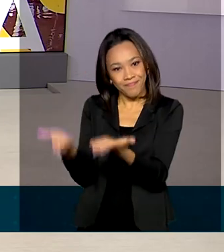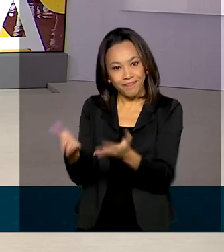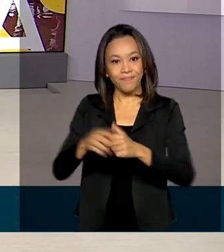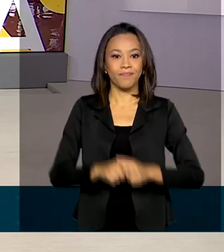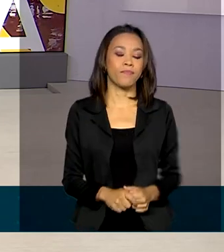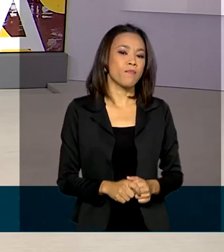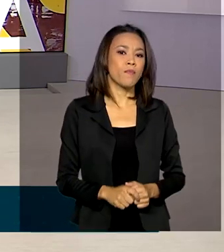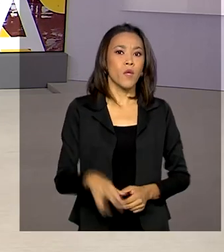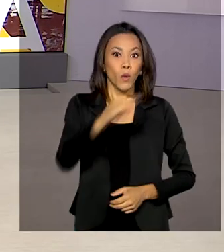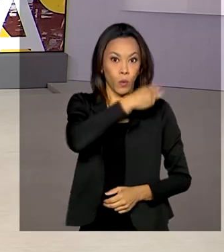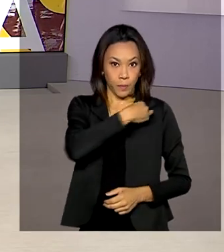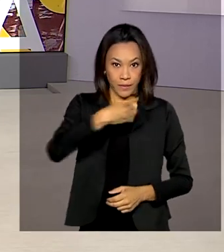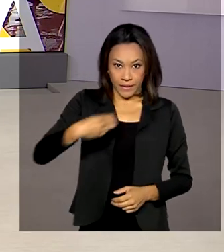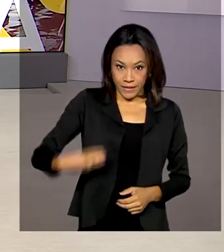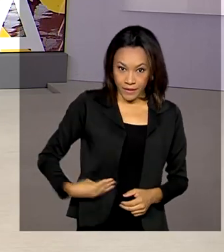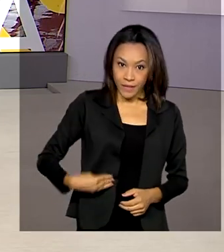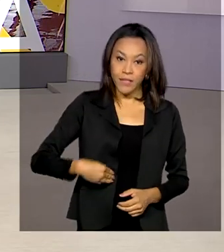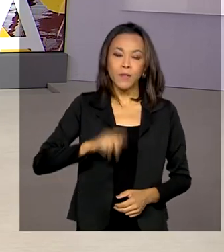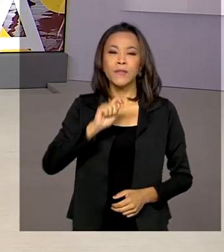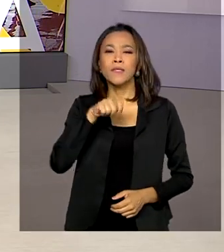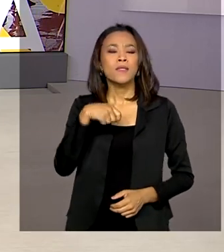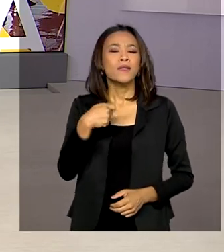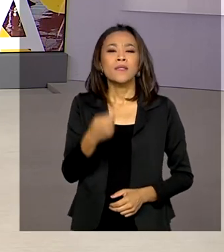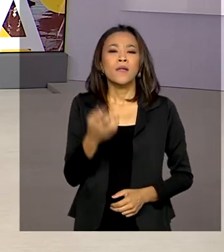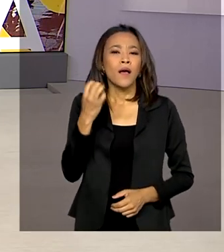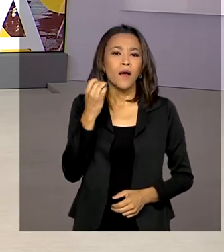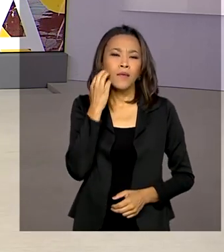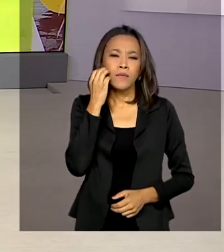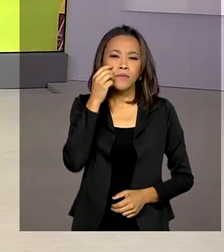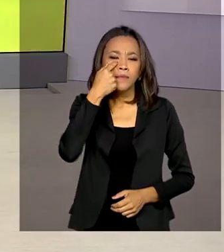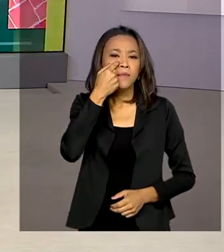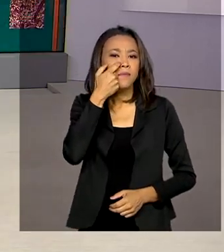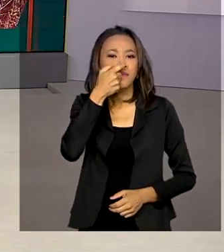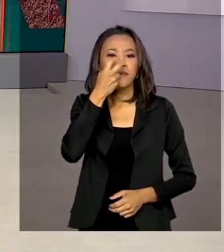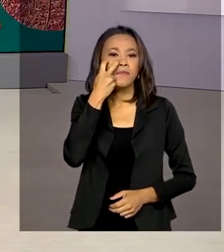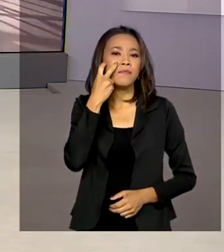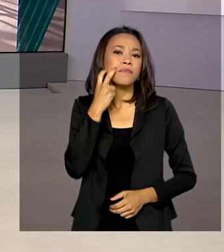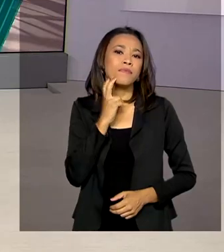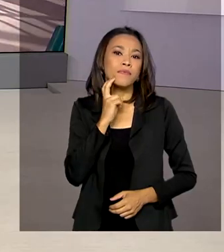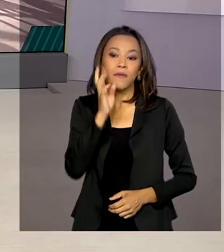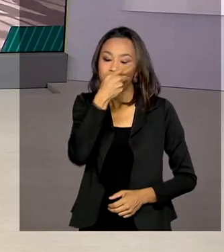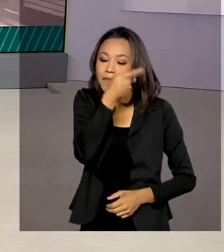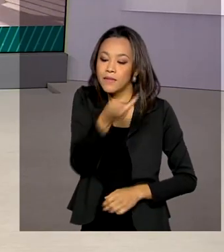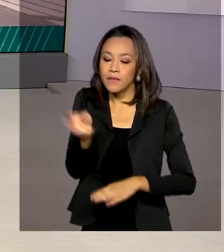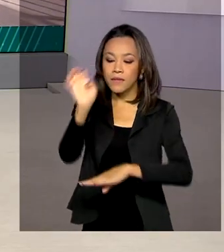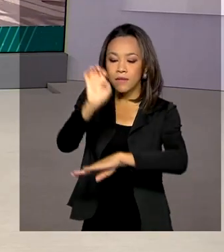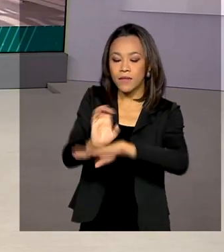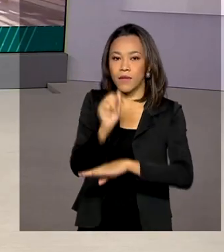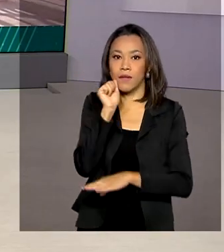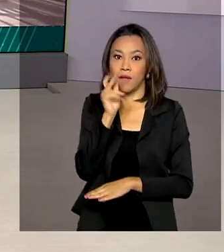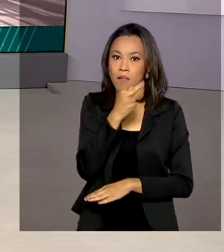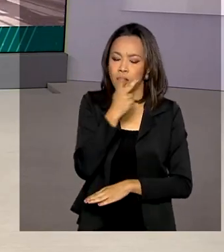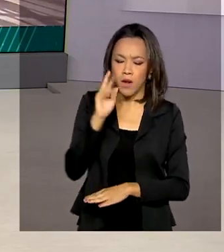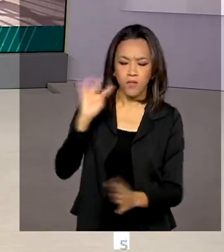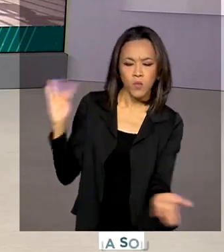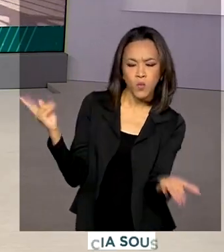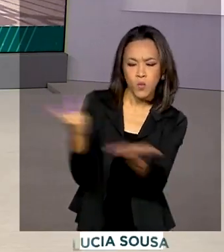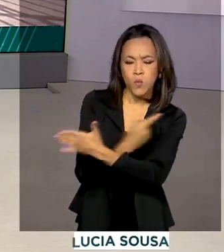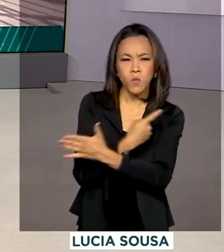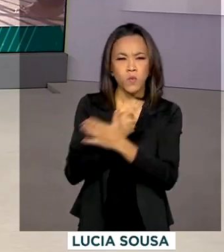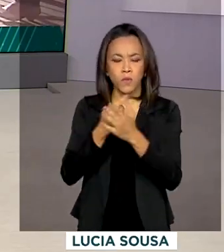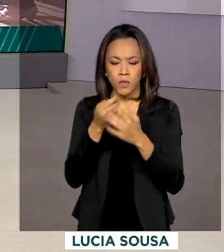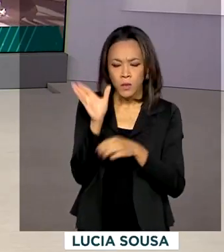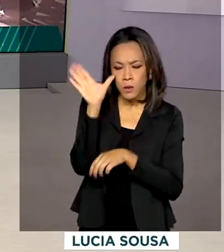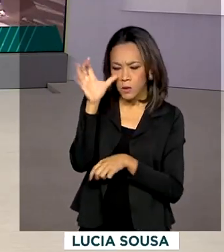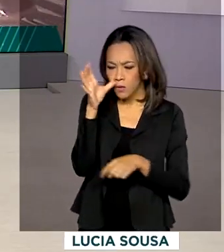O ministro de Minas e Energia, Bento Albuquerque, visita o Amapá nesta quinta-feira para acompanhar a investigação sobre as causas da